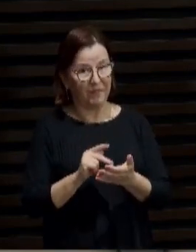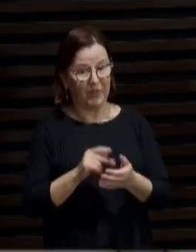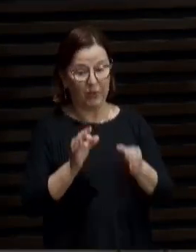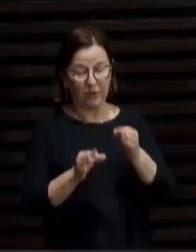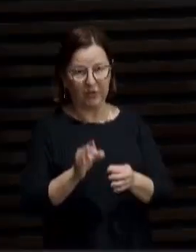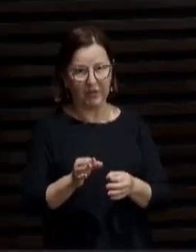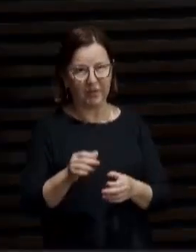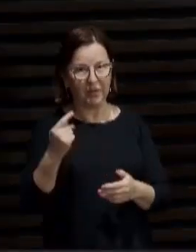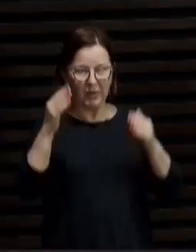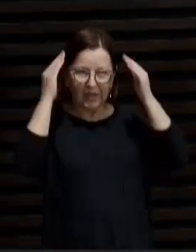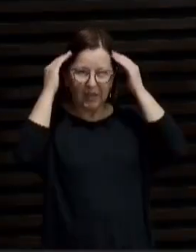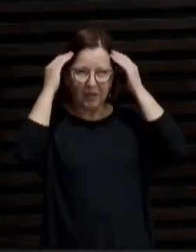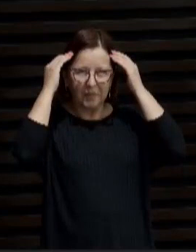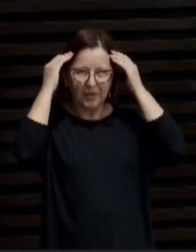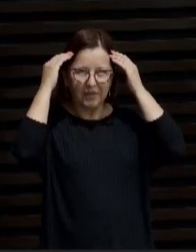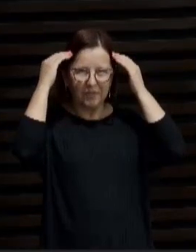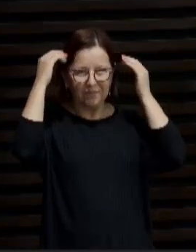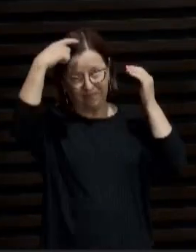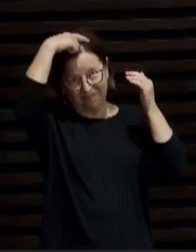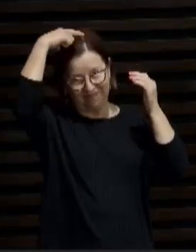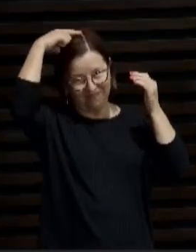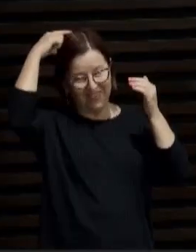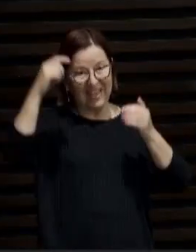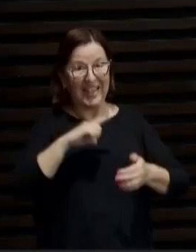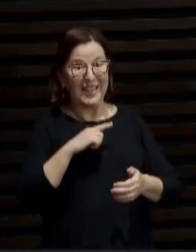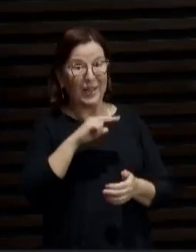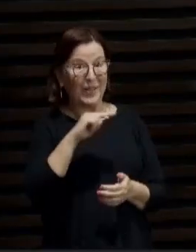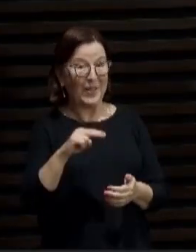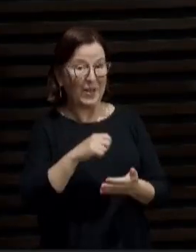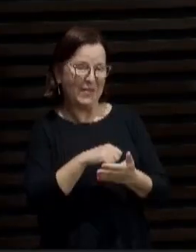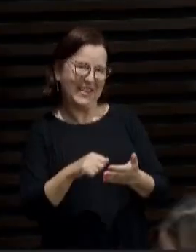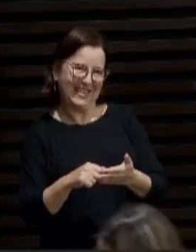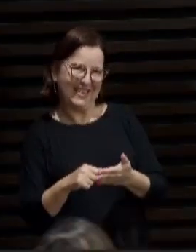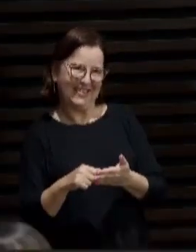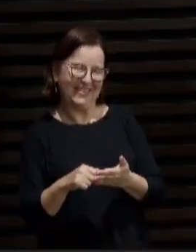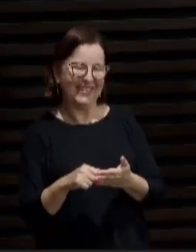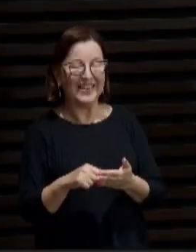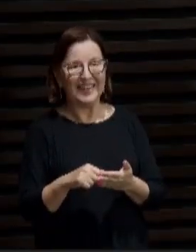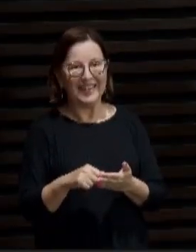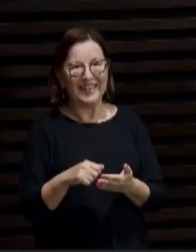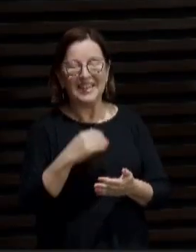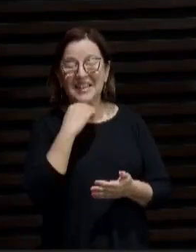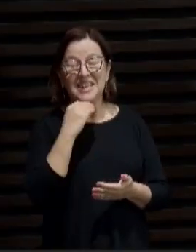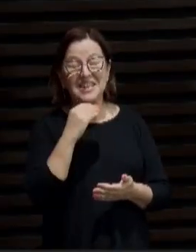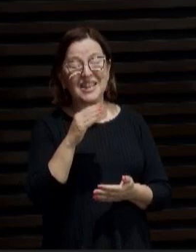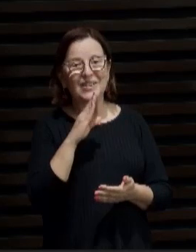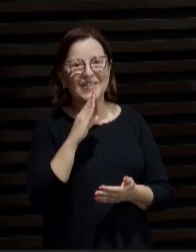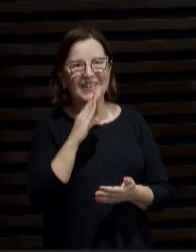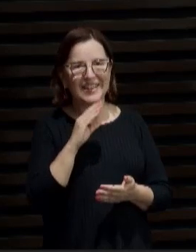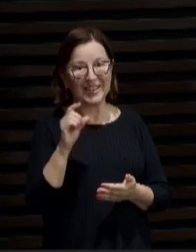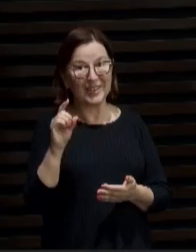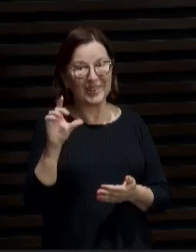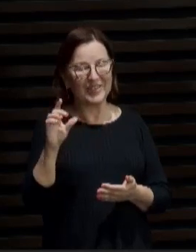há muitos diademas, e tem um nome escrito que ninguém conhece, senão ele mesmo. Está vestido com um manto tinto de